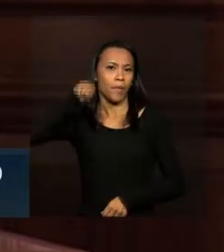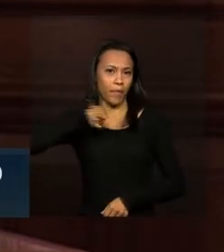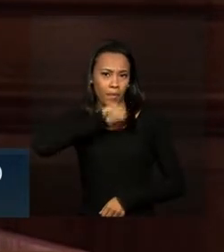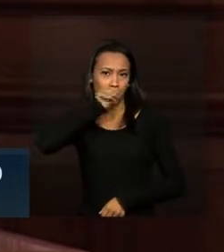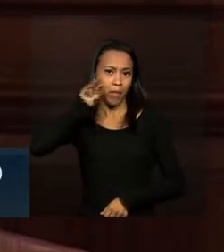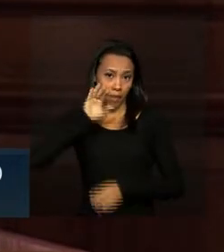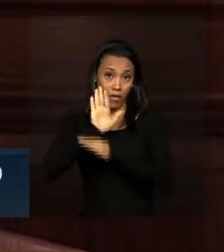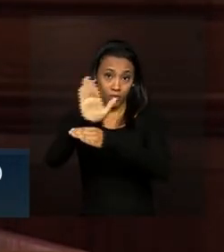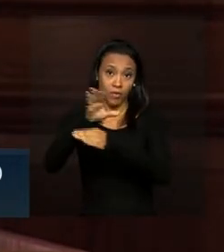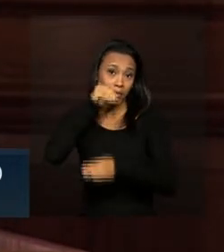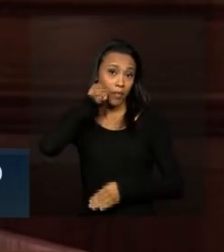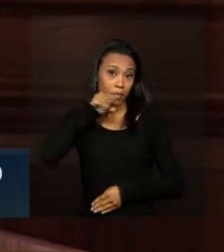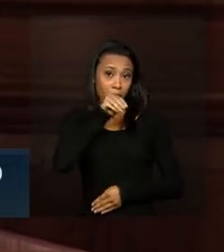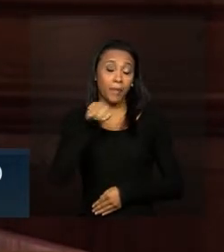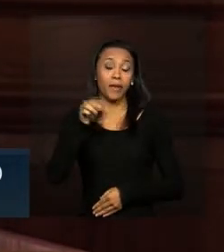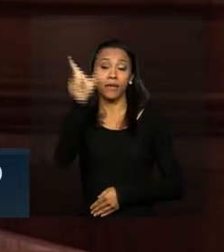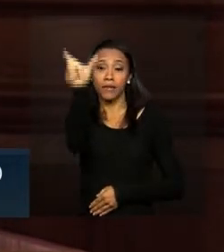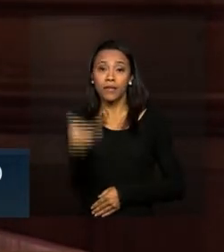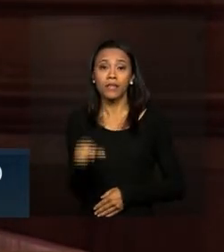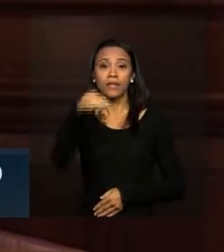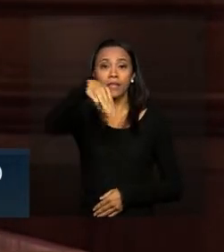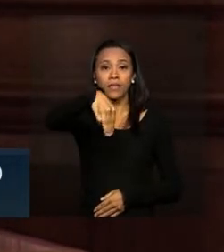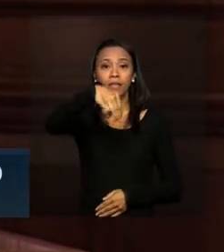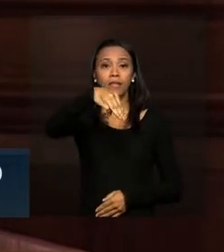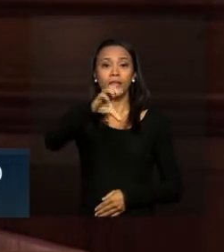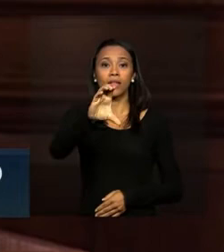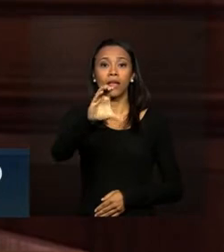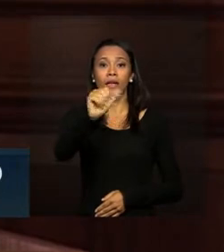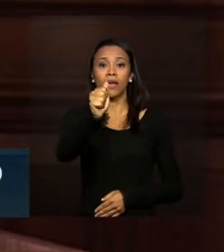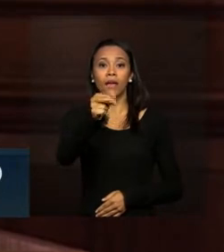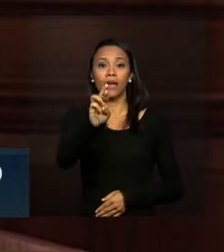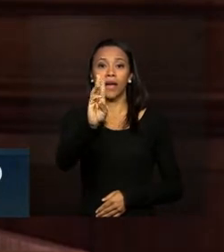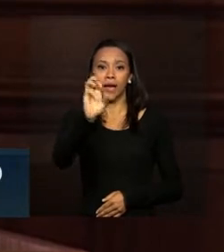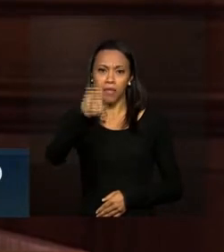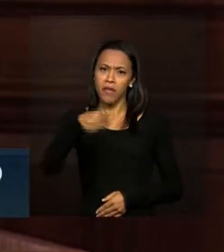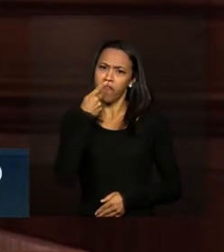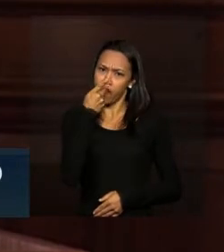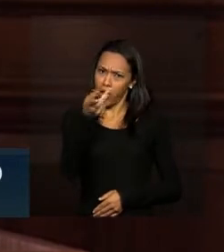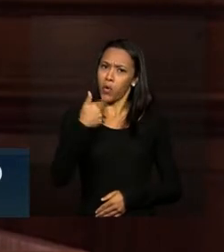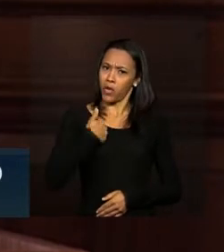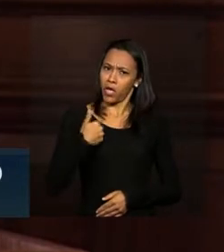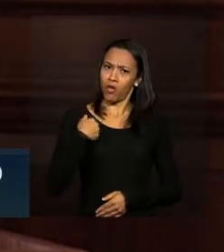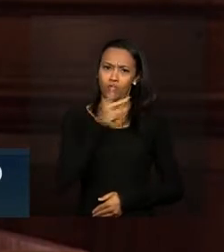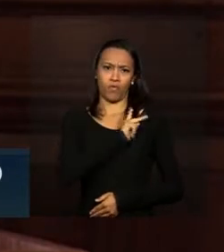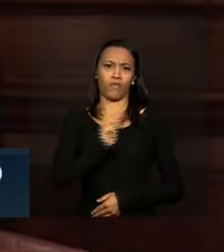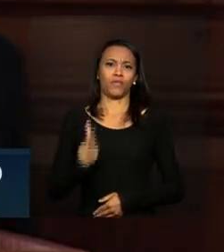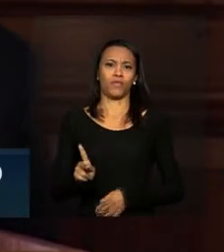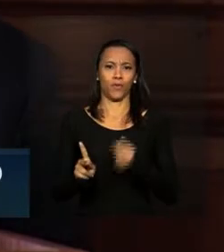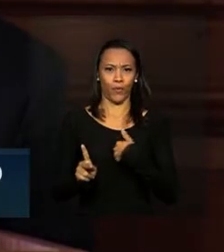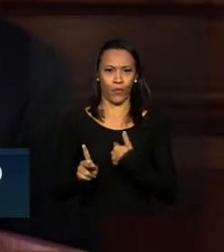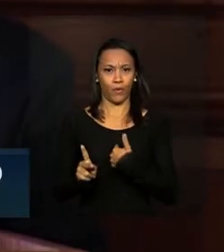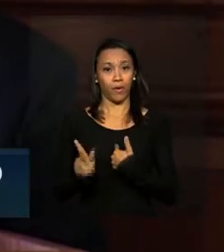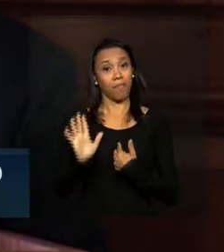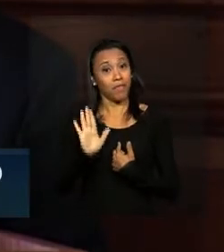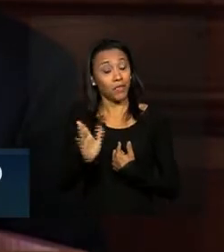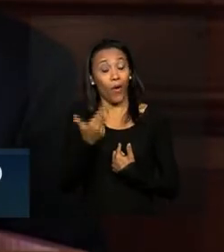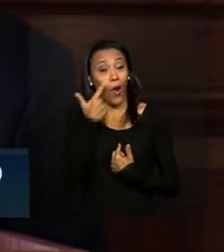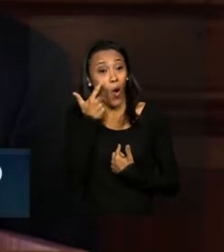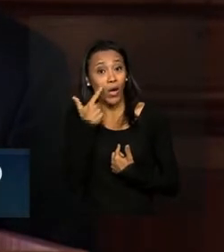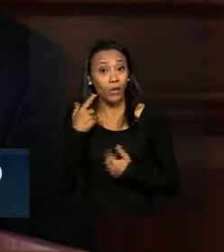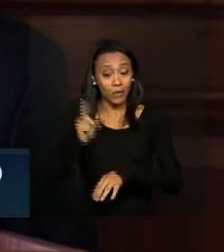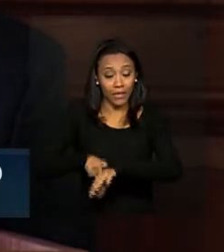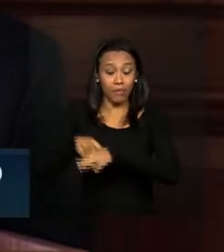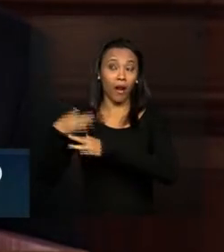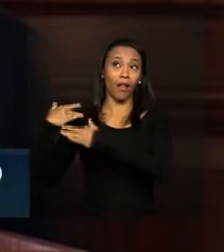Lúcia. Ela, muito gentilmente, registrou que eu fui seu professor. Mas vejam o que o tempo faz.